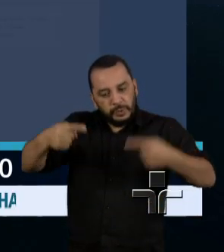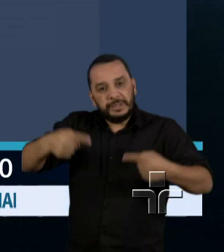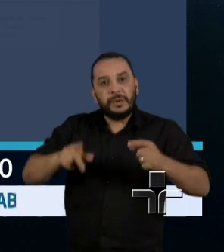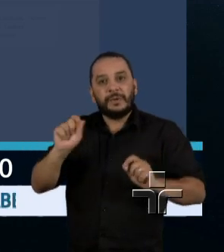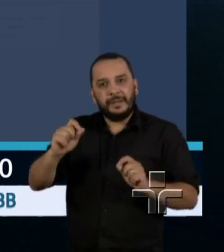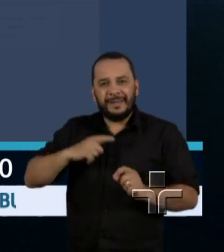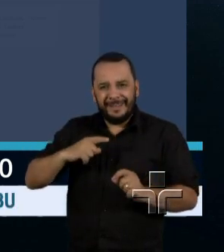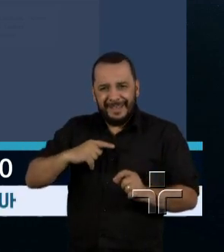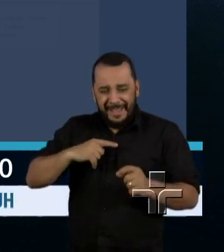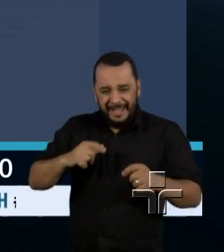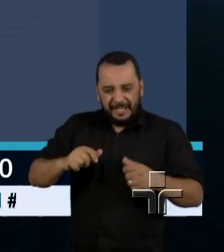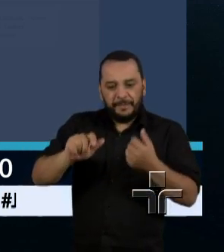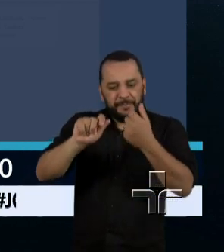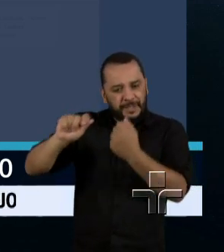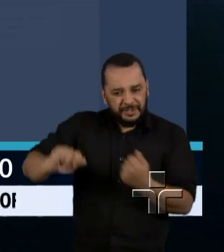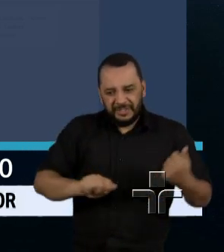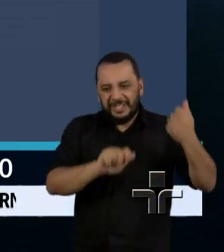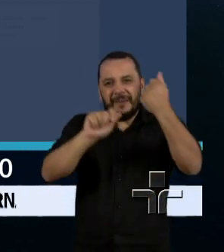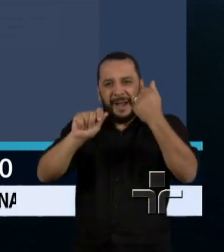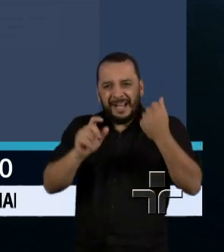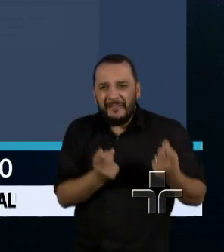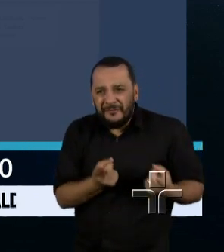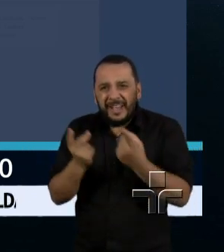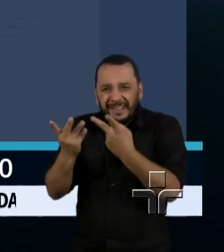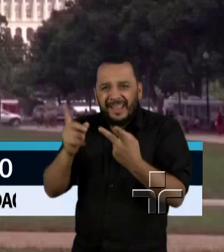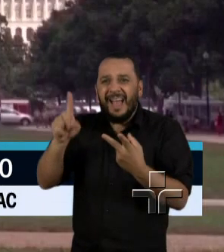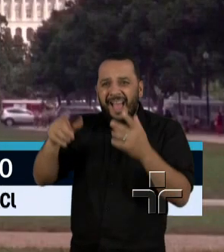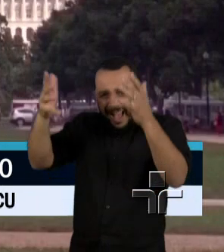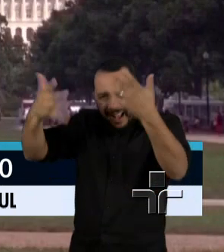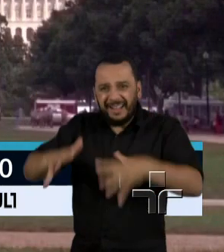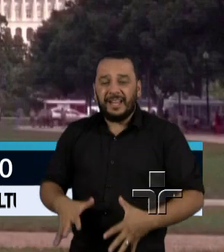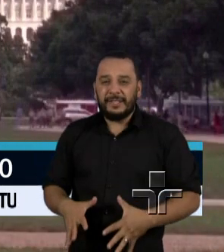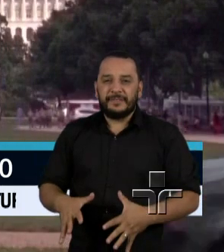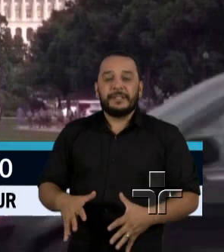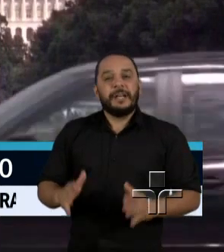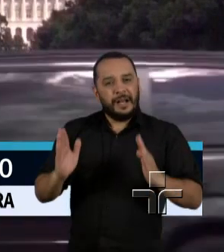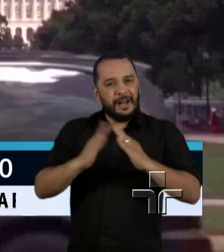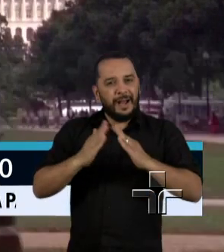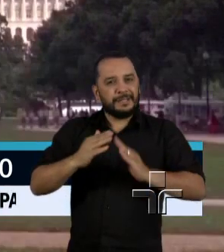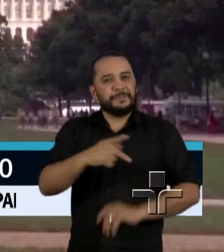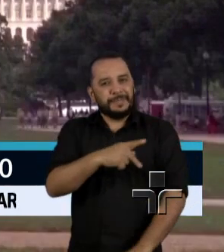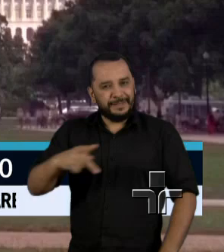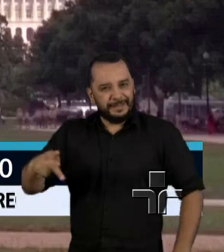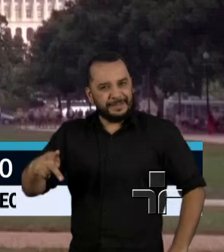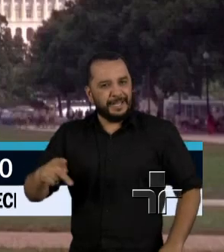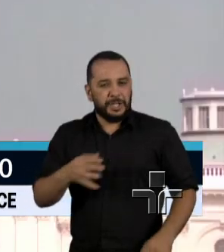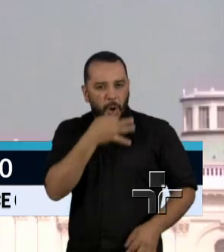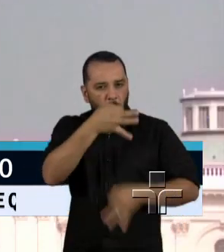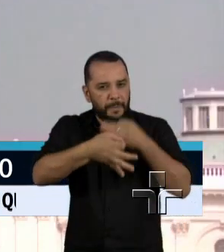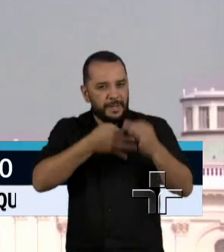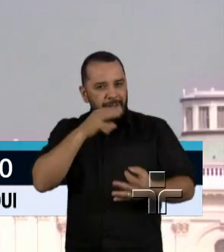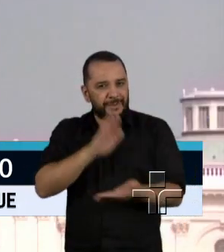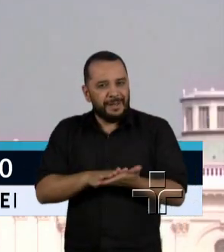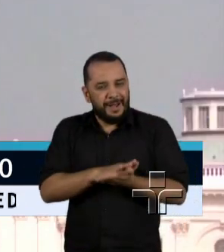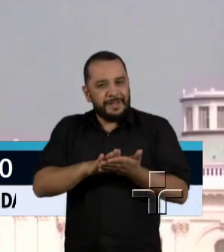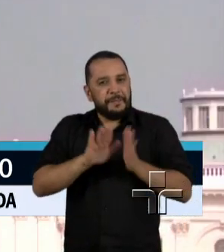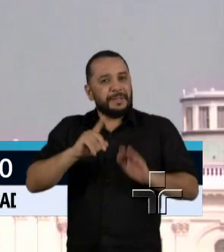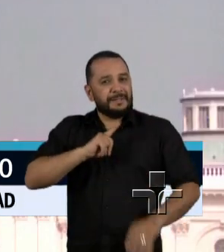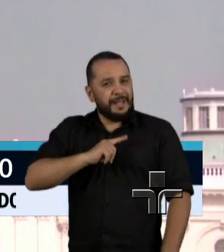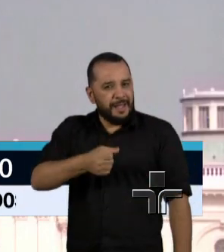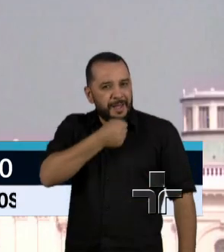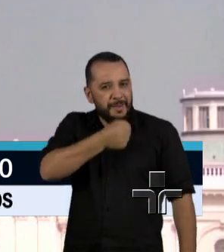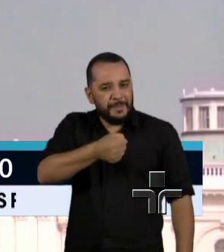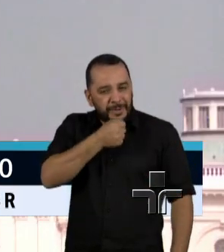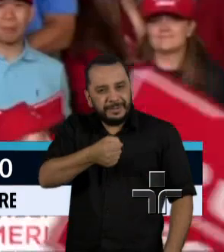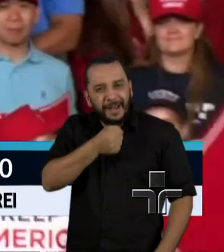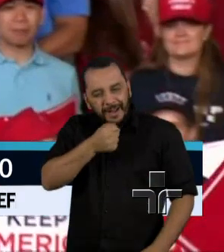a venda de uma completa e total catástrofe. A Casa Branca não falou sobre o assunto, mas uma reportagem do Wall